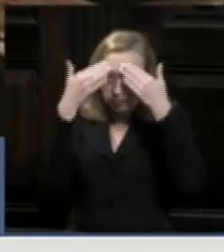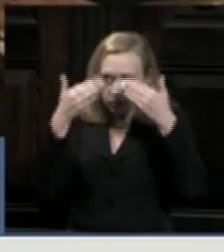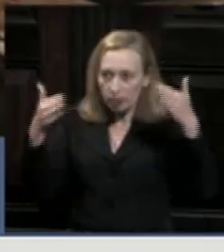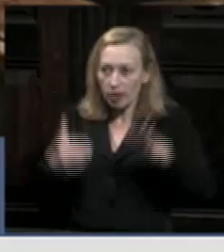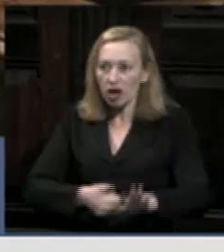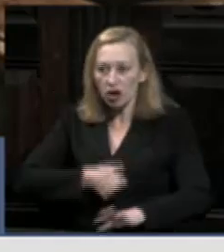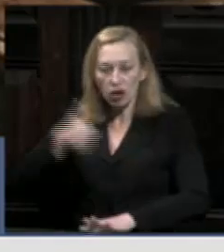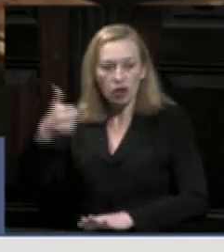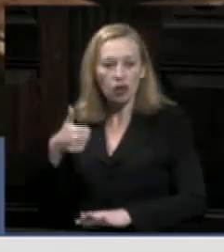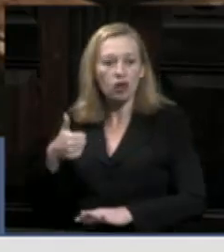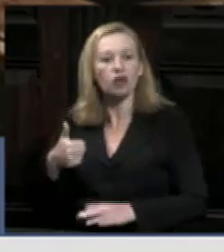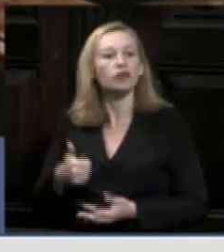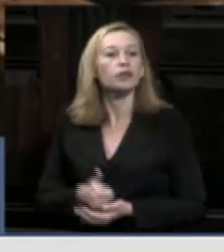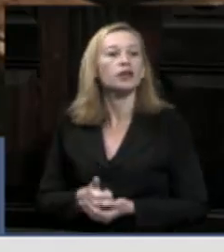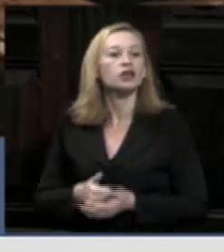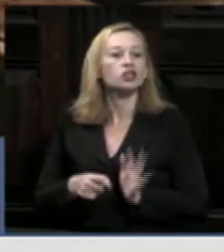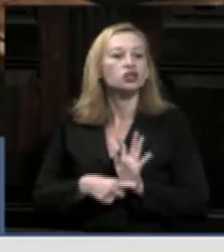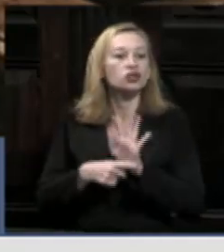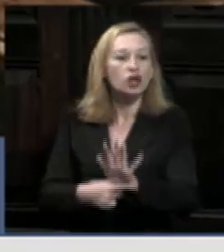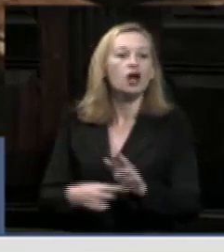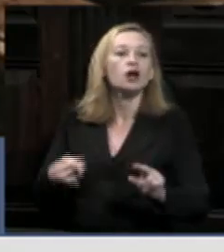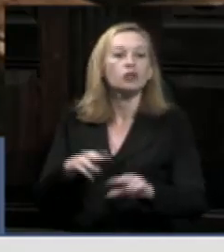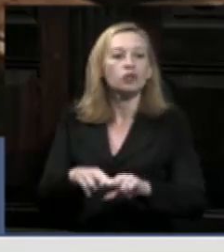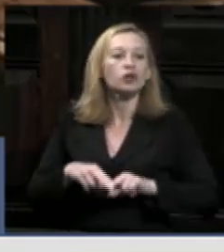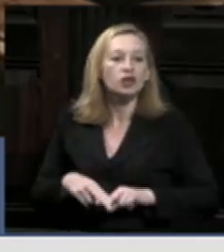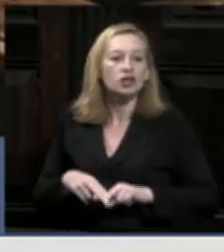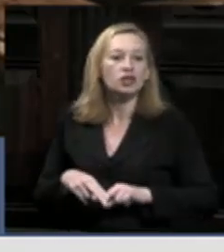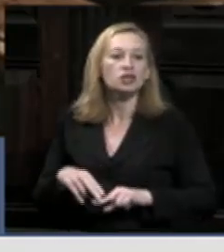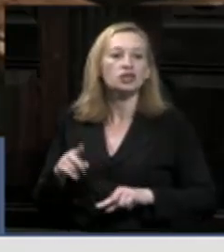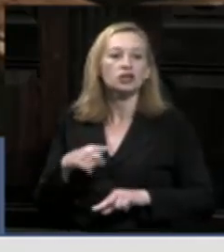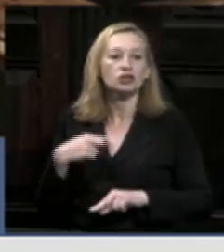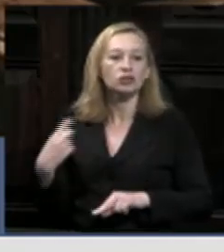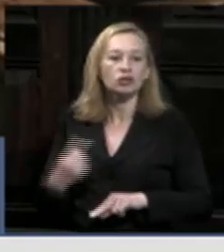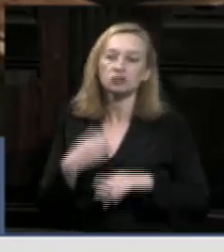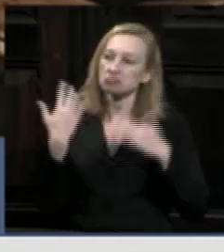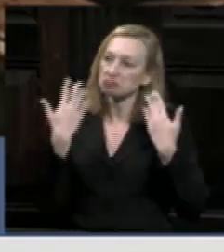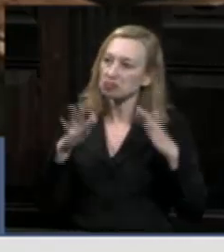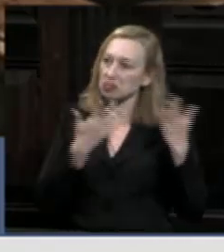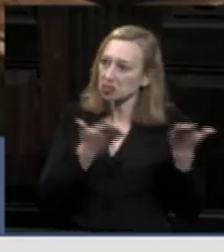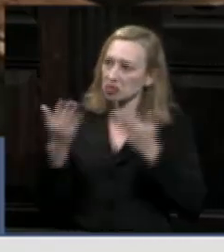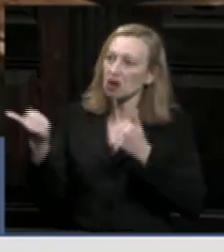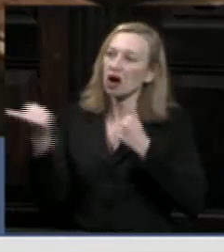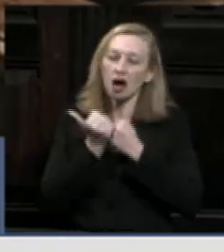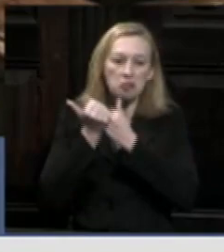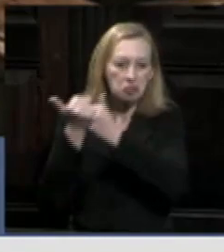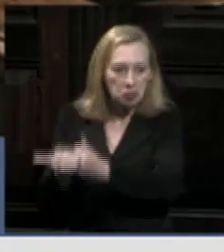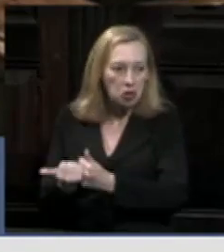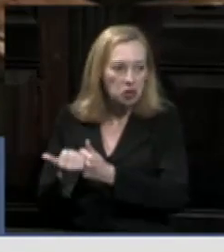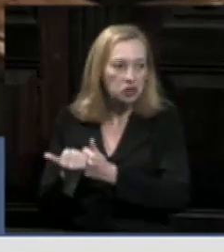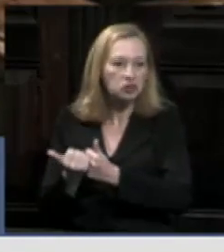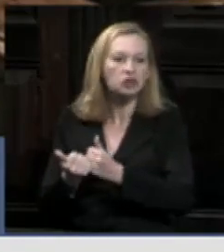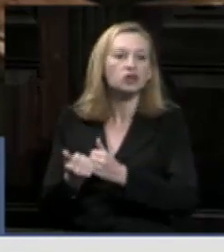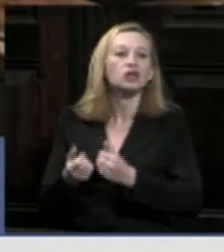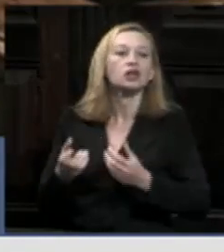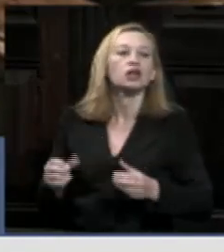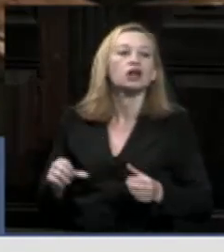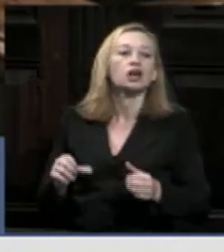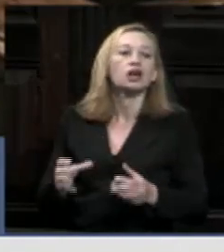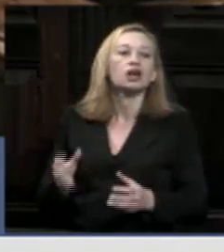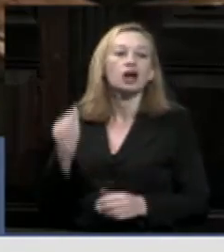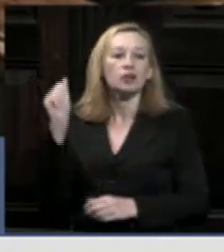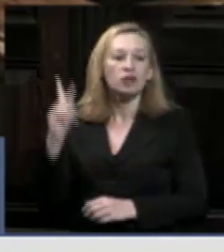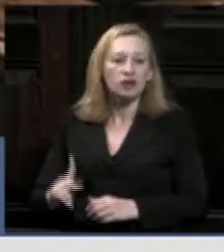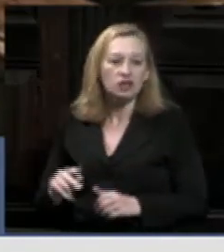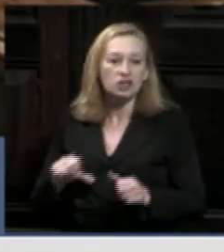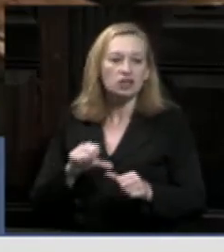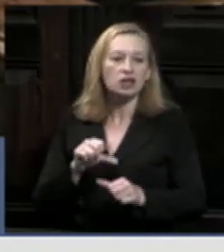por isso a nossa total solidariedade nosso total apoio à aprovação da lei de cotas e já